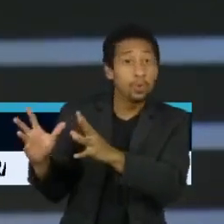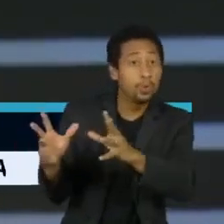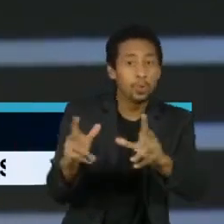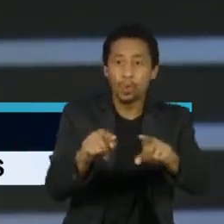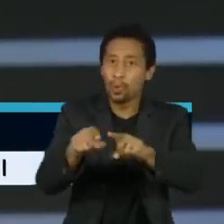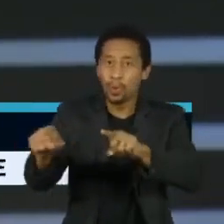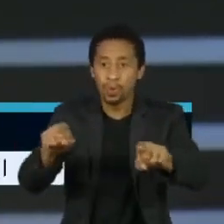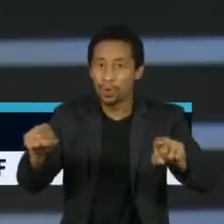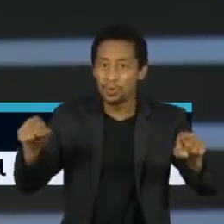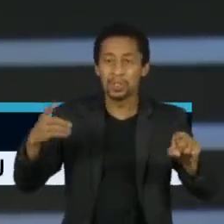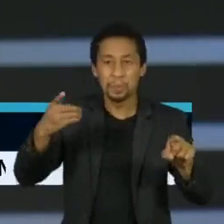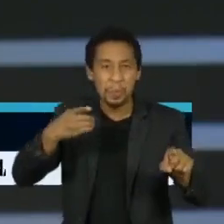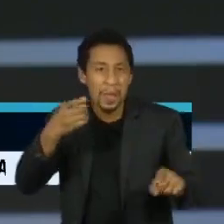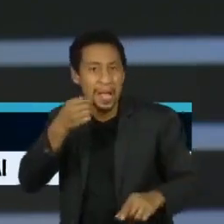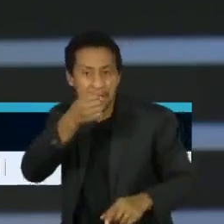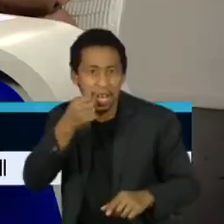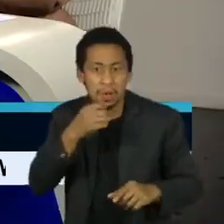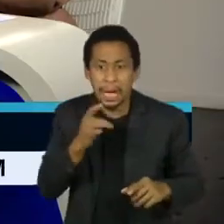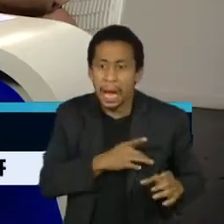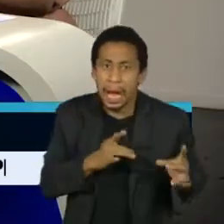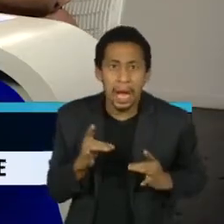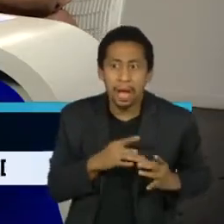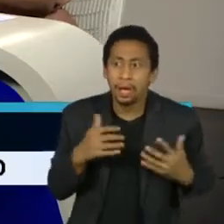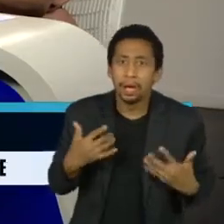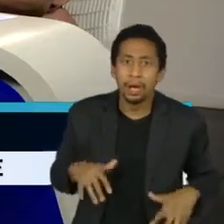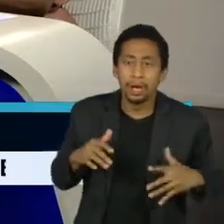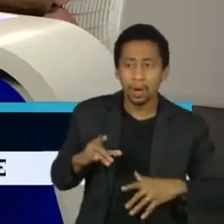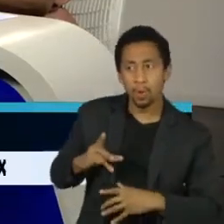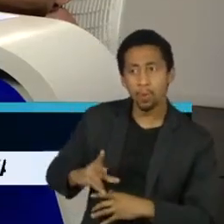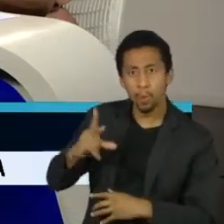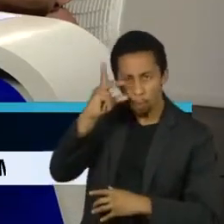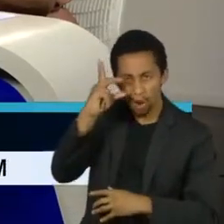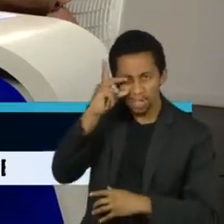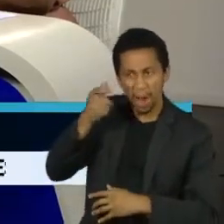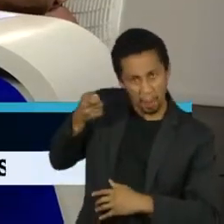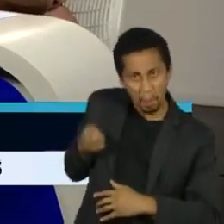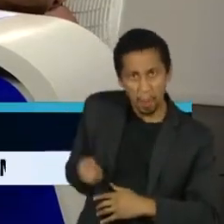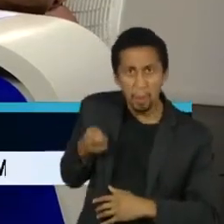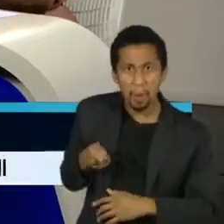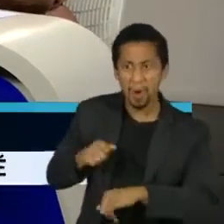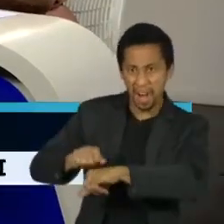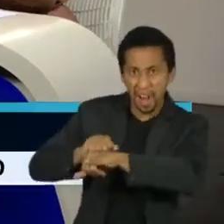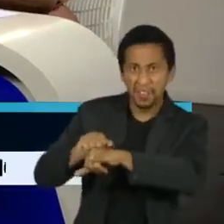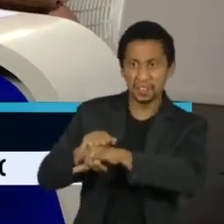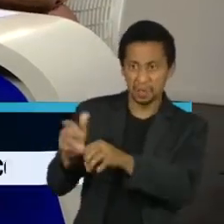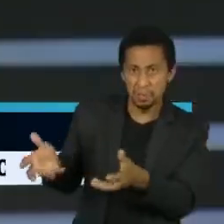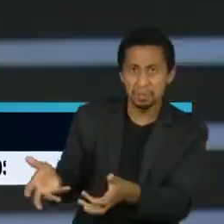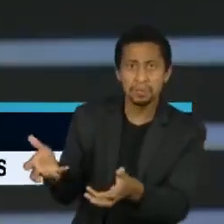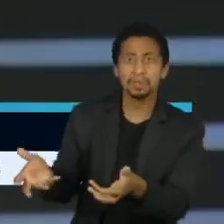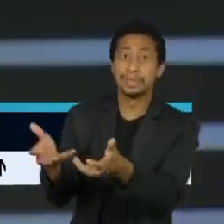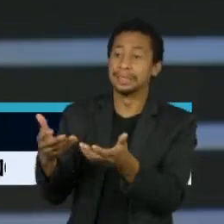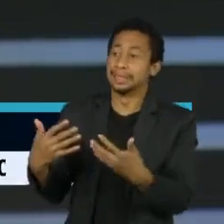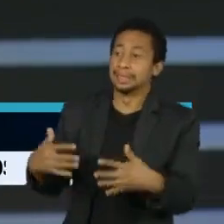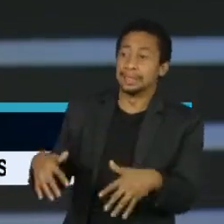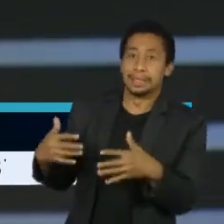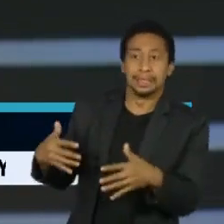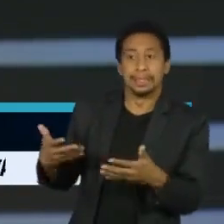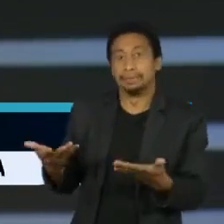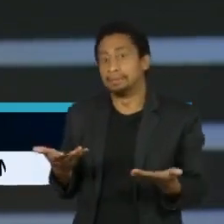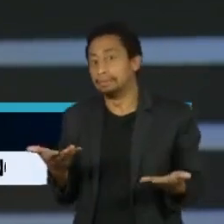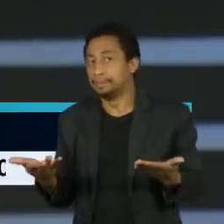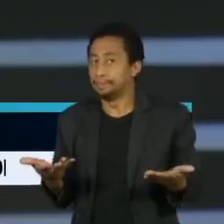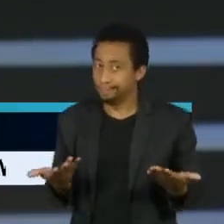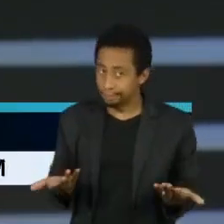continuam temendo que o André Mendonça seja um novo Fachin, ou seja, um novo defensor da Lava Jato e que vai ser muito rigoroso com